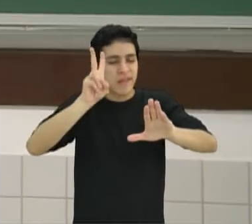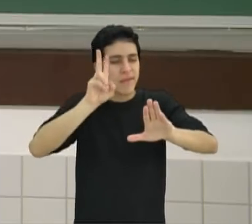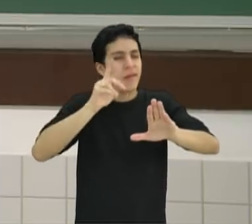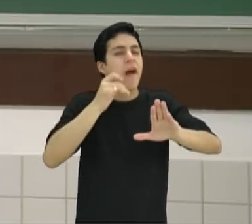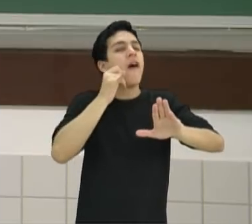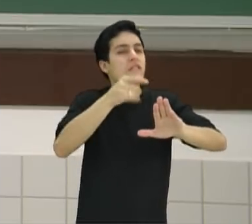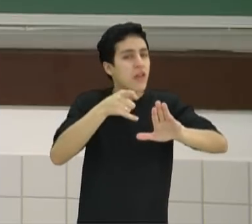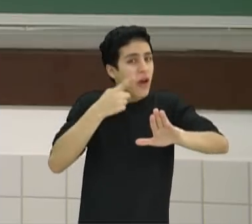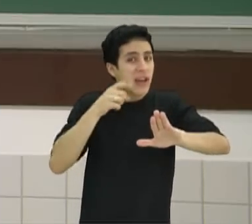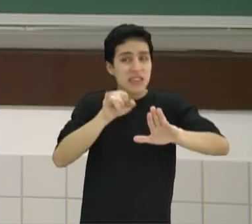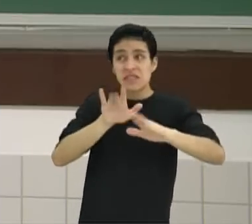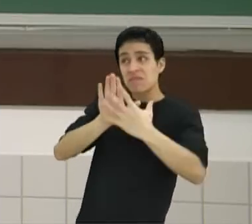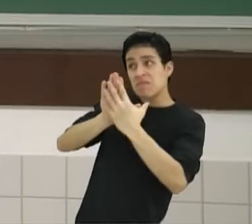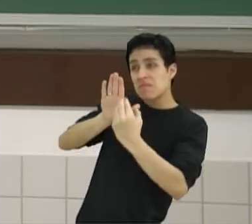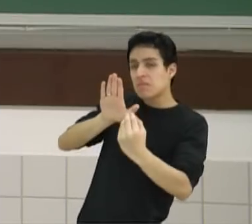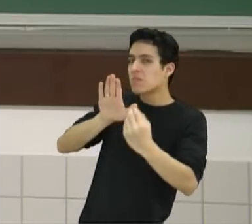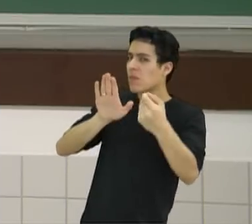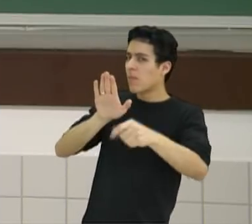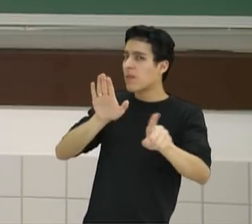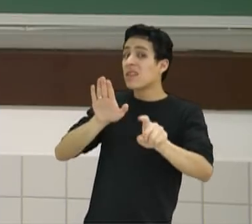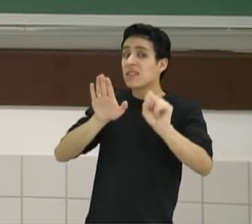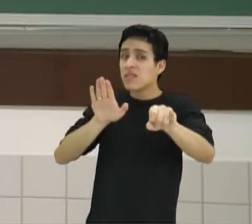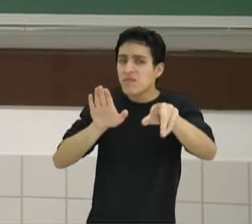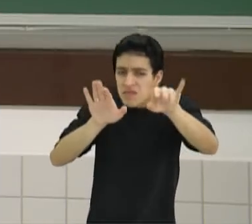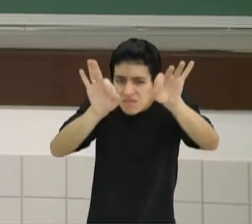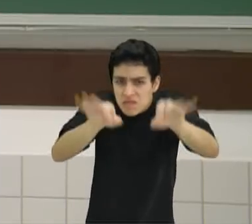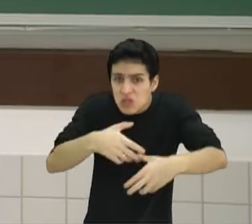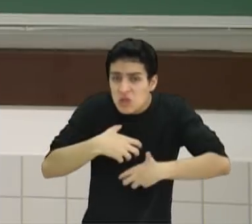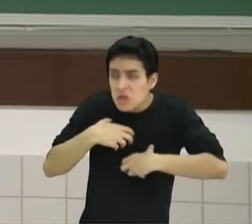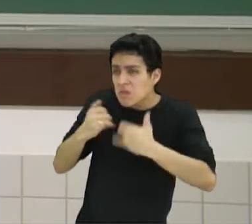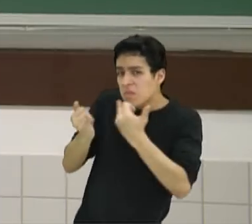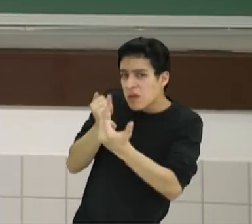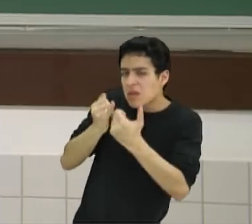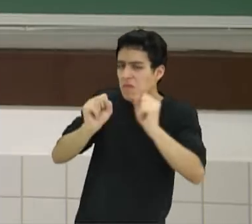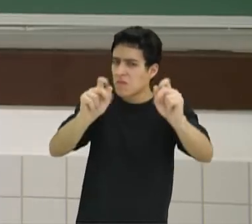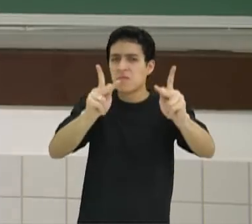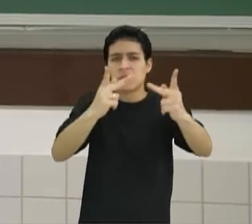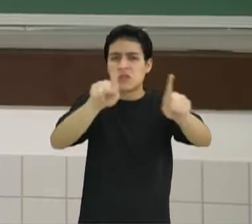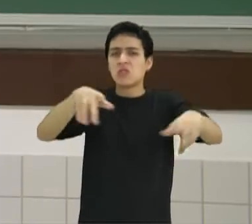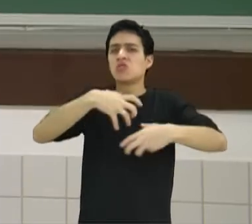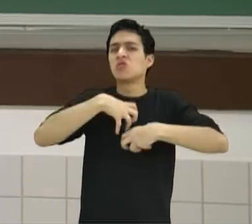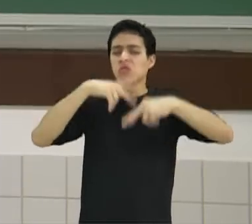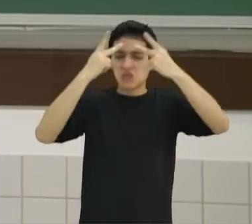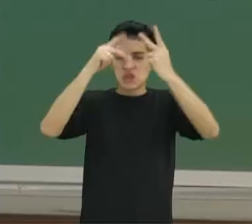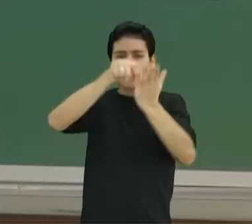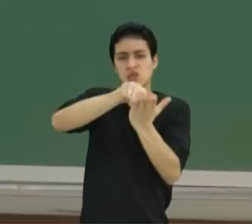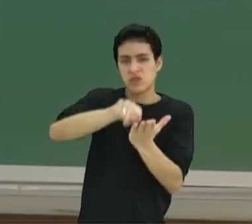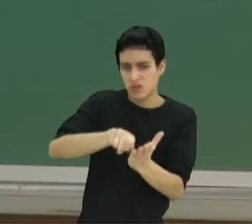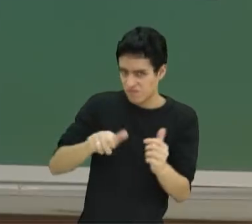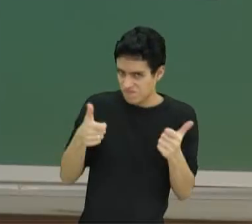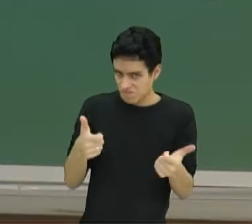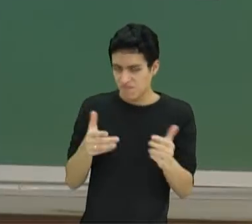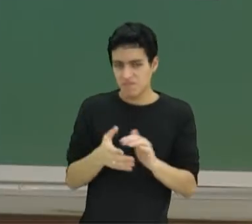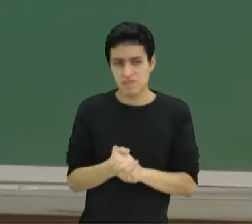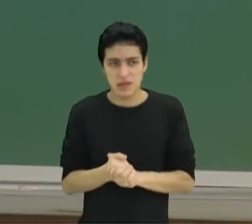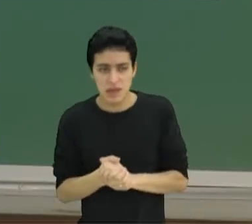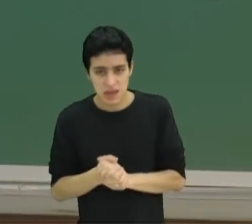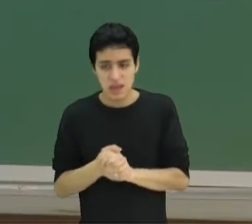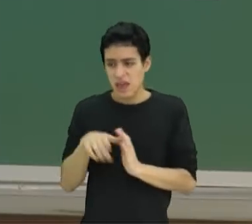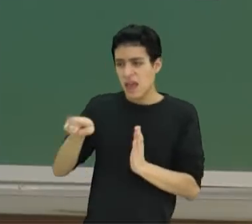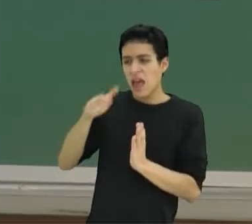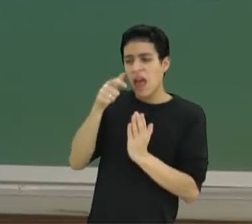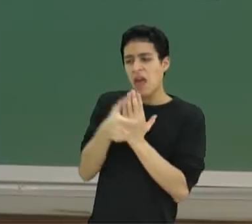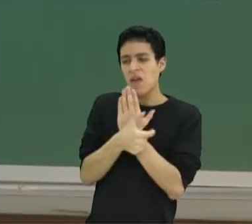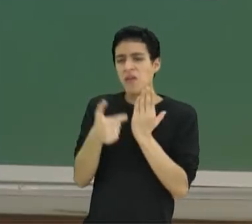mesma da nossa possibilidade, mantenha com suas palavras. E vamos à correção. A autora faz um jogo